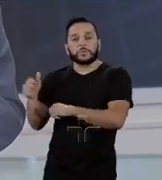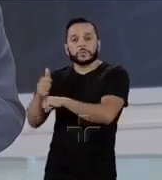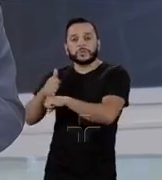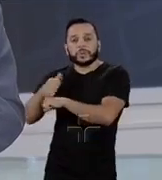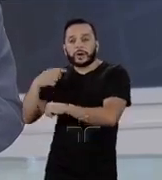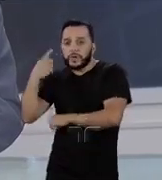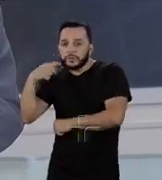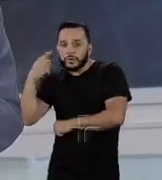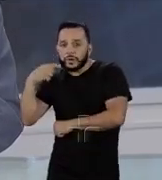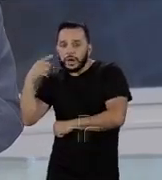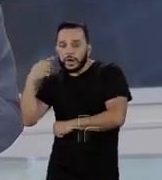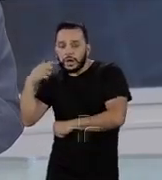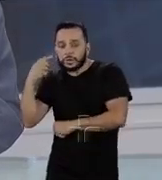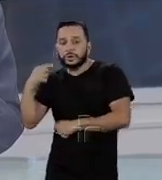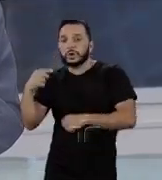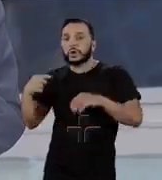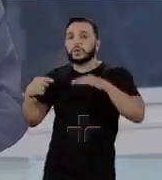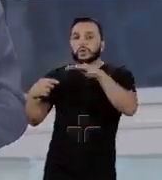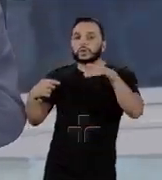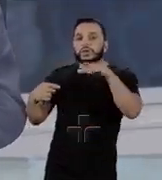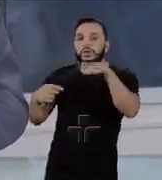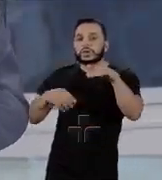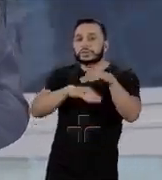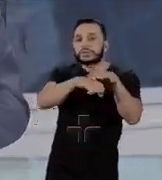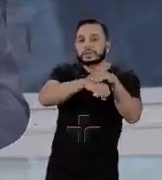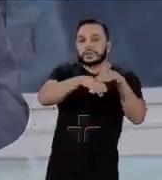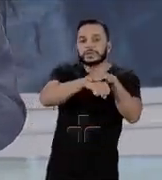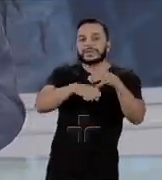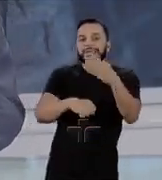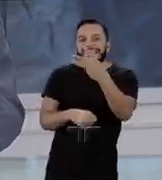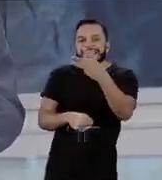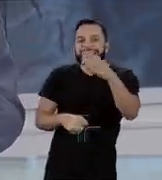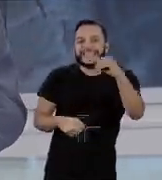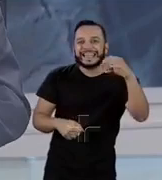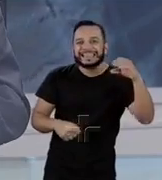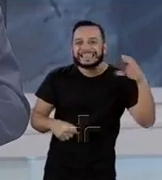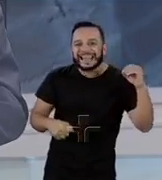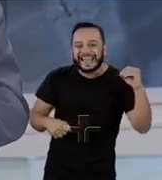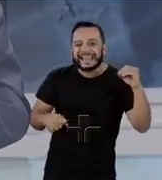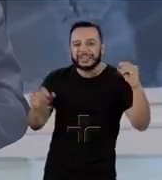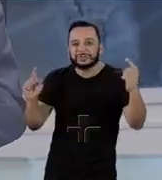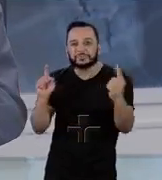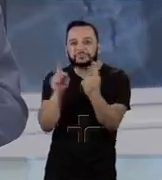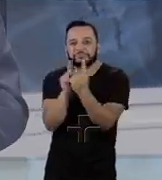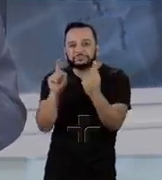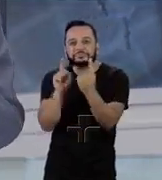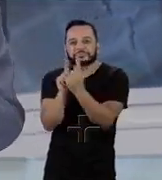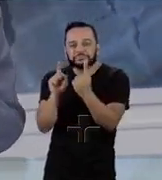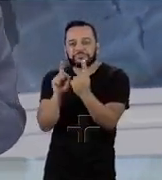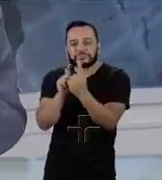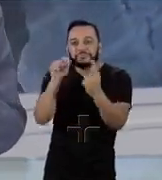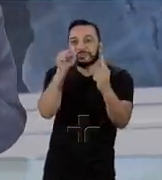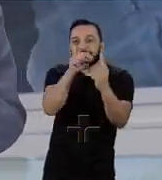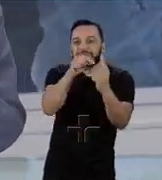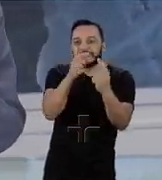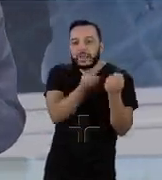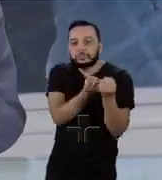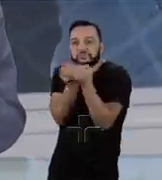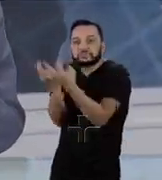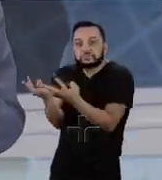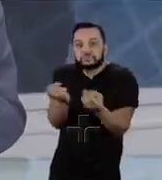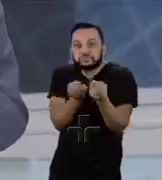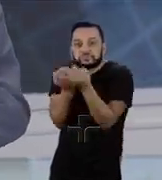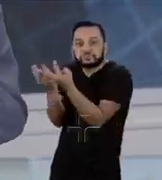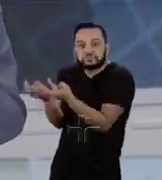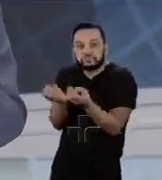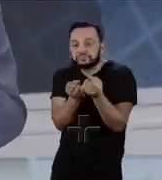evidentemente, quando conversam com o advogado, transmitem informações por acreditar que estão num ambiente seguro, que tem